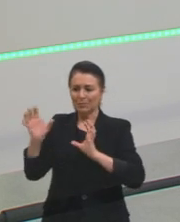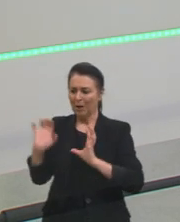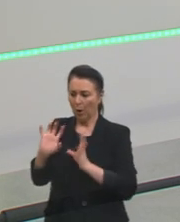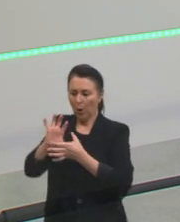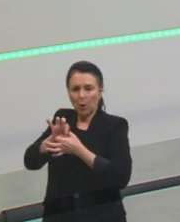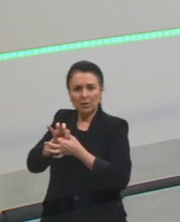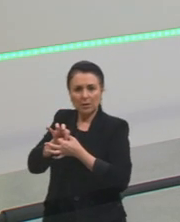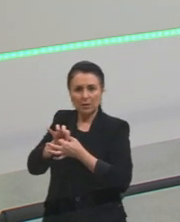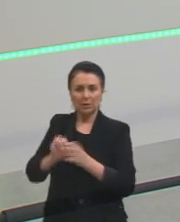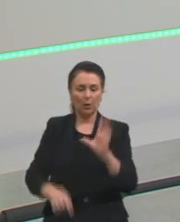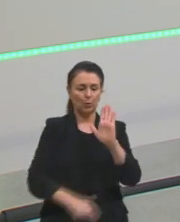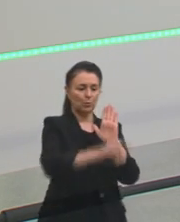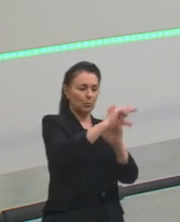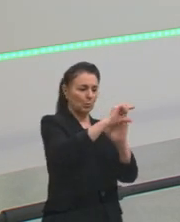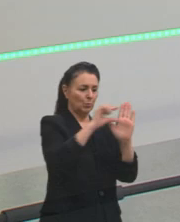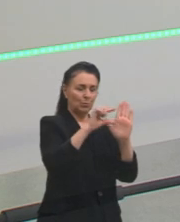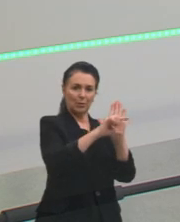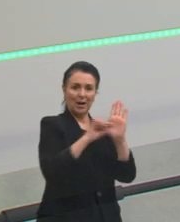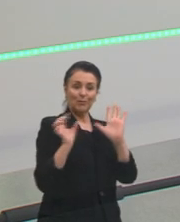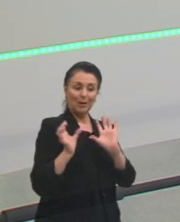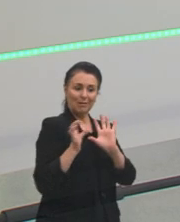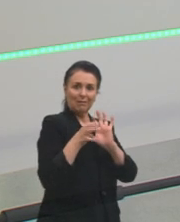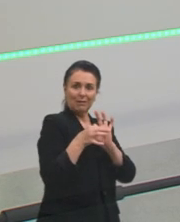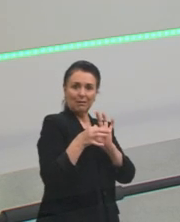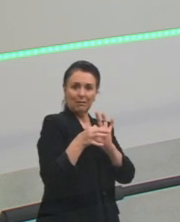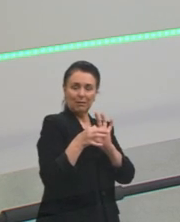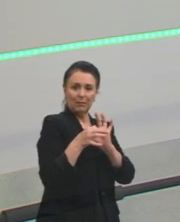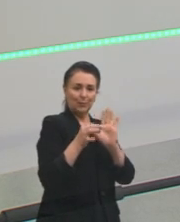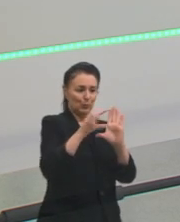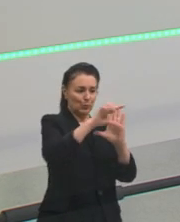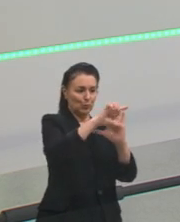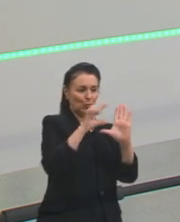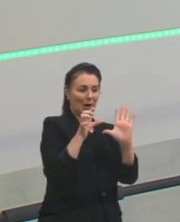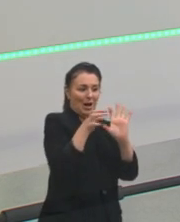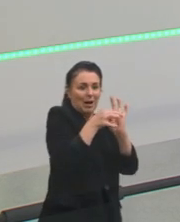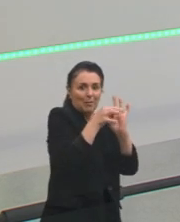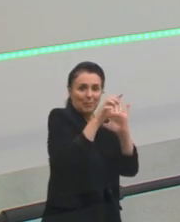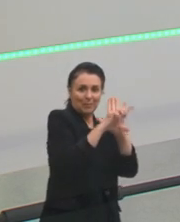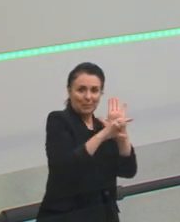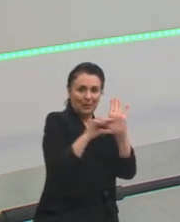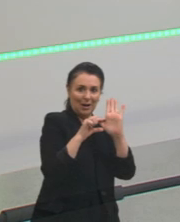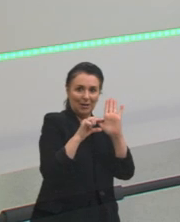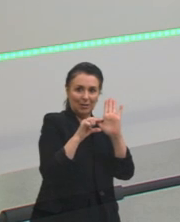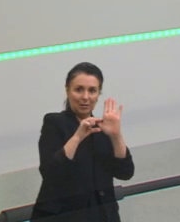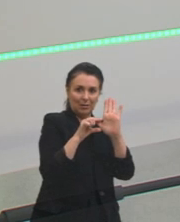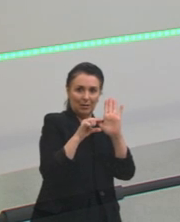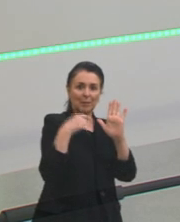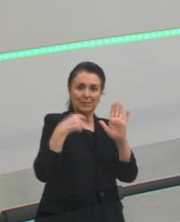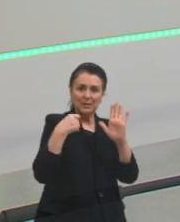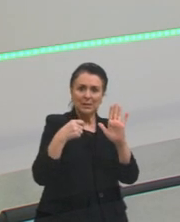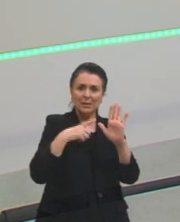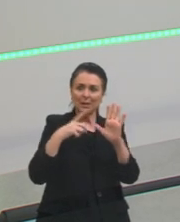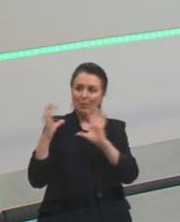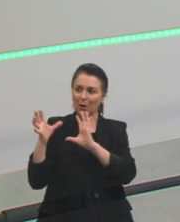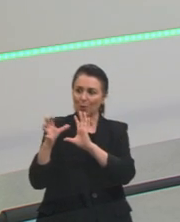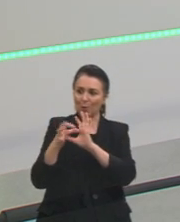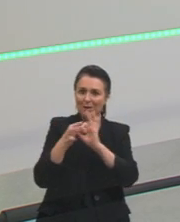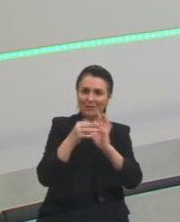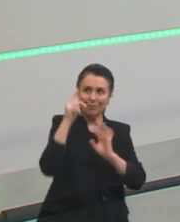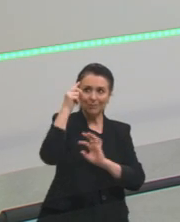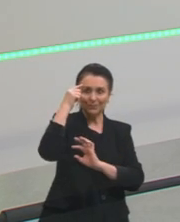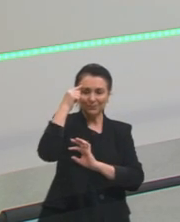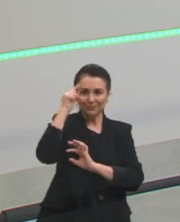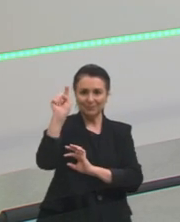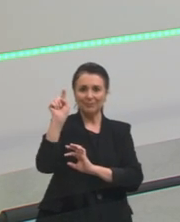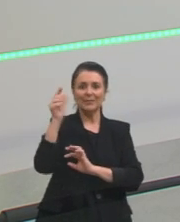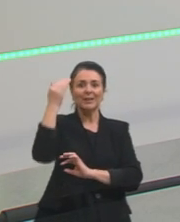entre um parágrafo e o outro consegue fazer dessa amarrada que a gente precisa né para conseguir conectar uma ideia a outra